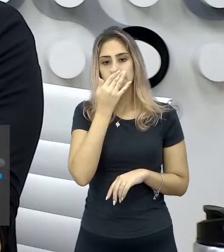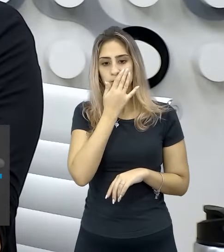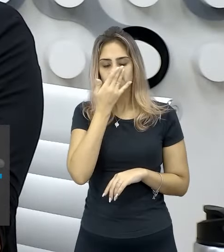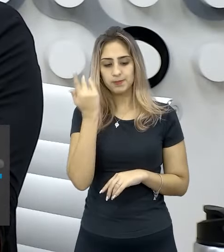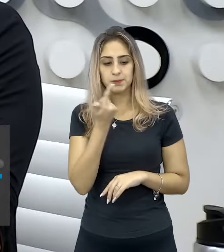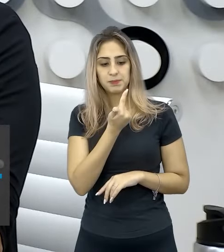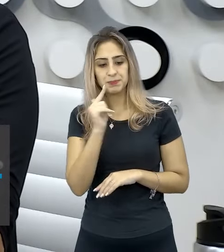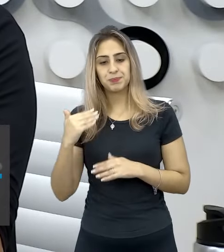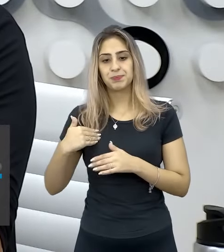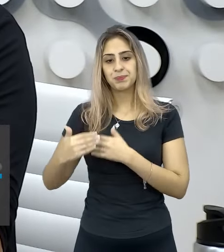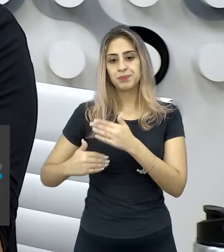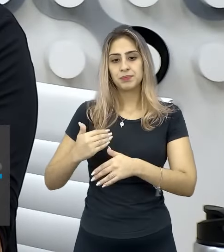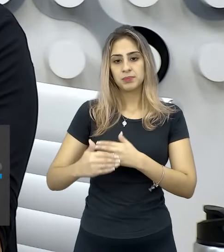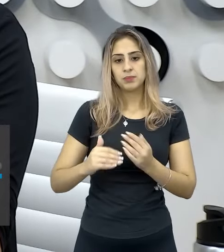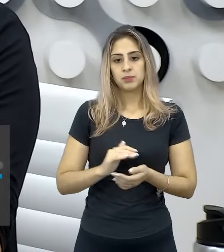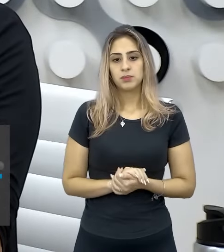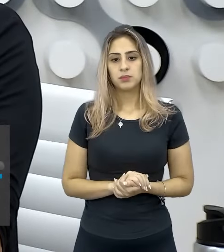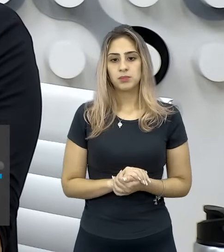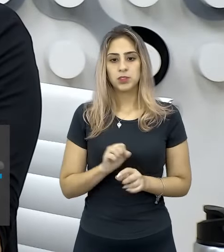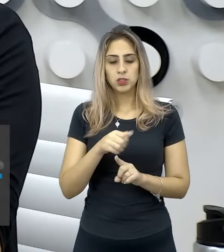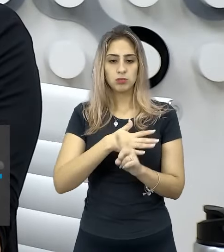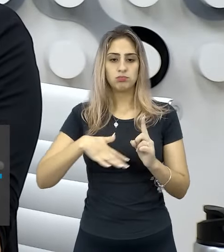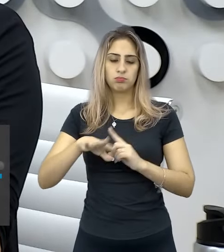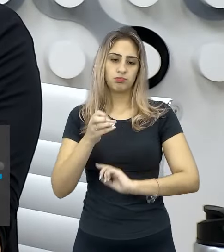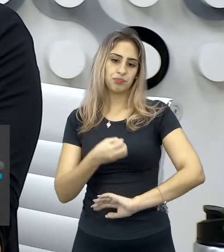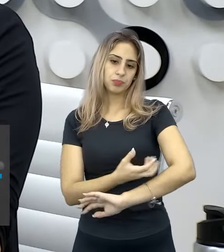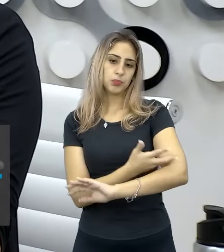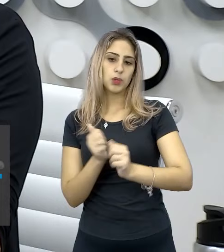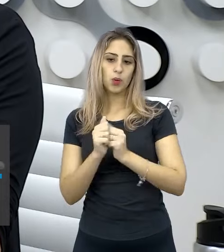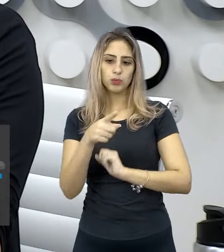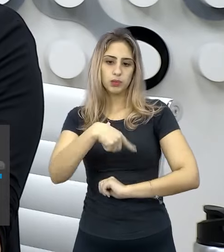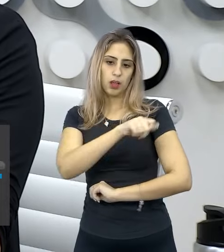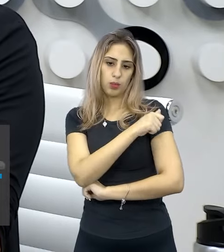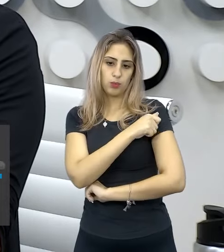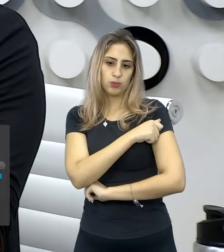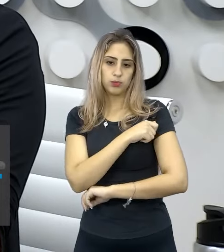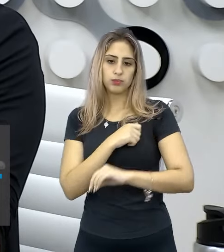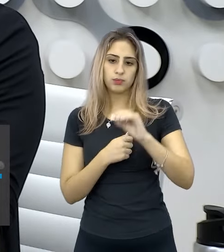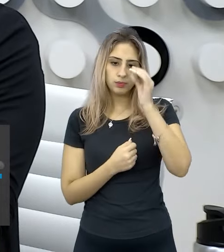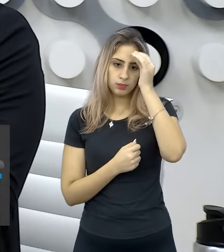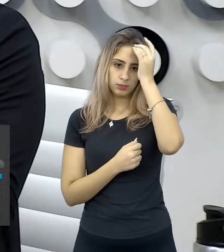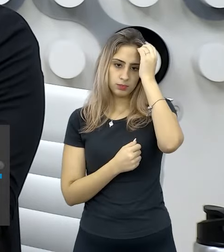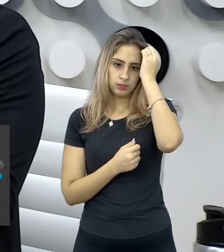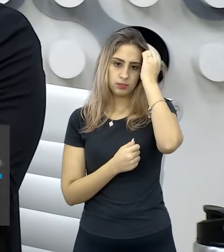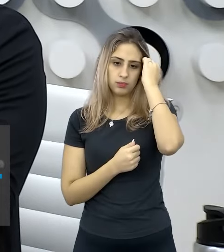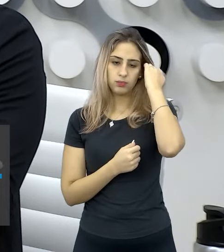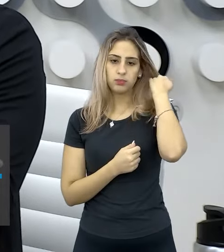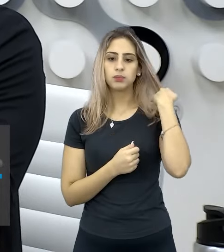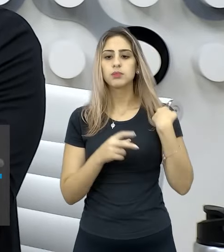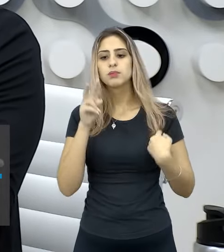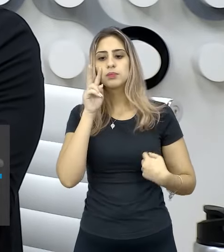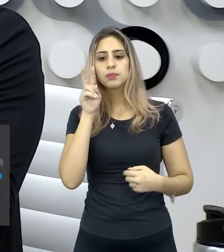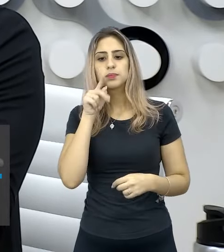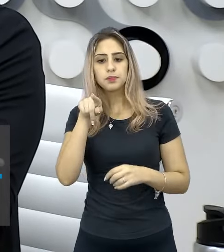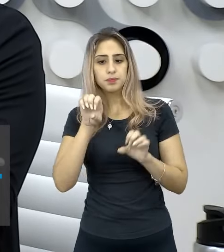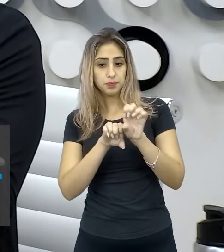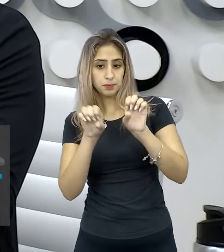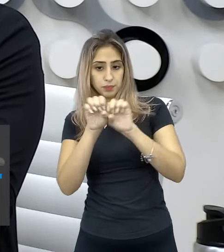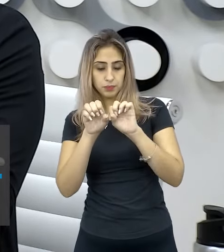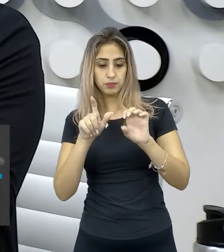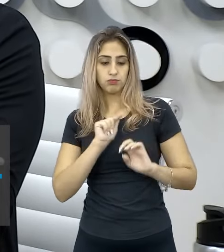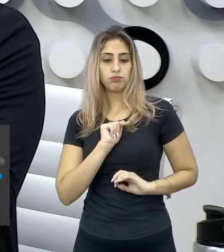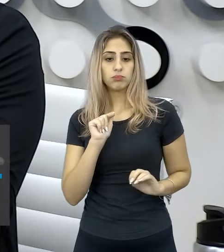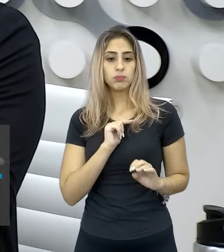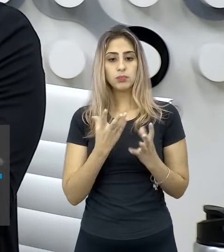outros desenvolvimentos socioemocionais aí com os estudantes, né? Lembrando, professor, que esses eixos estruturantes